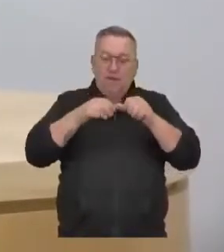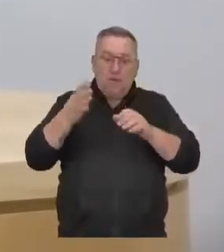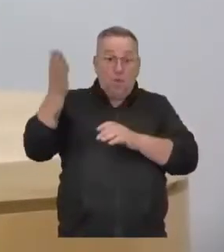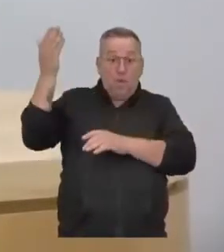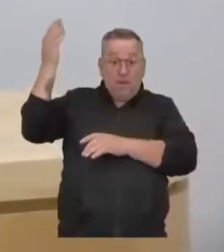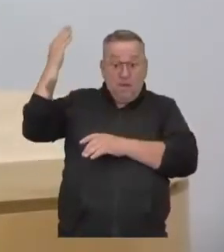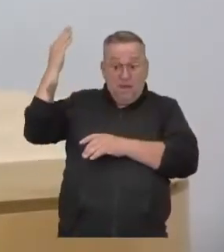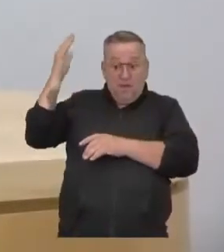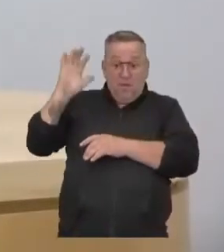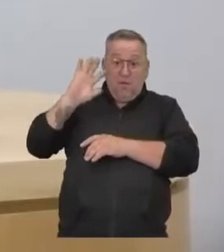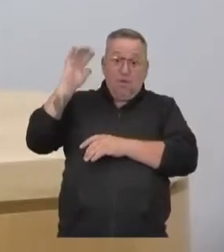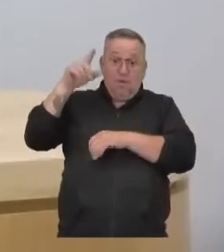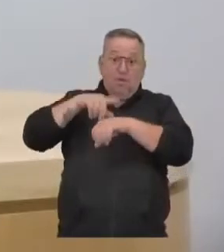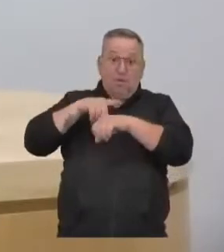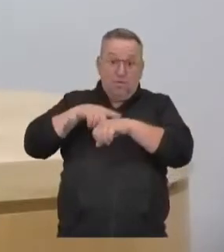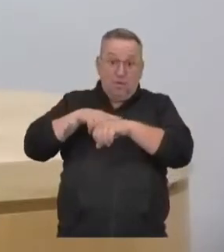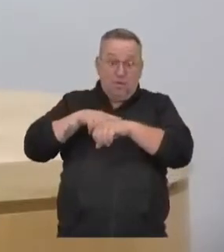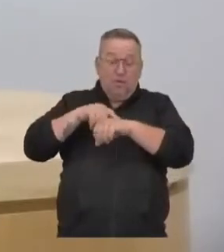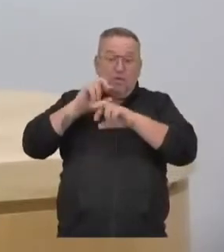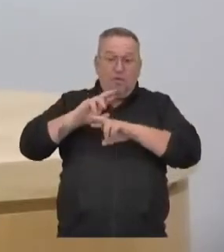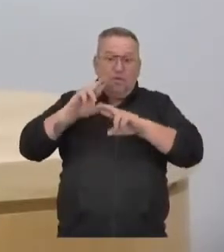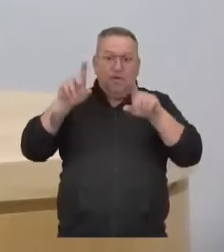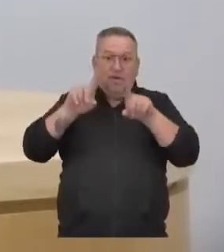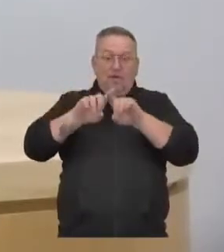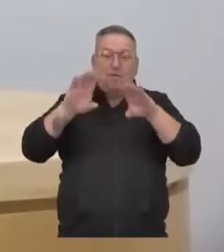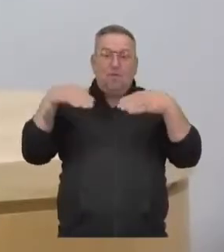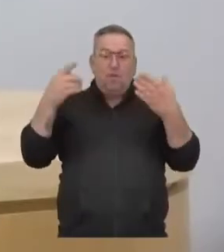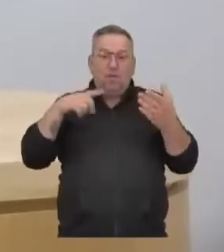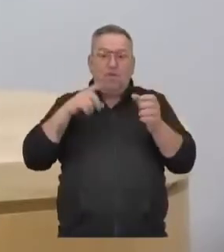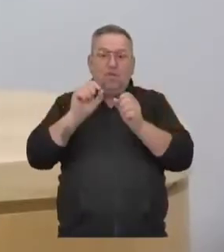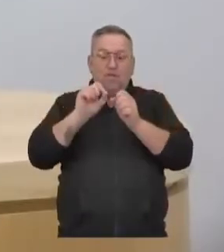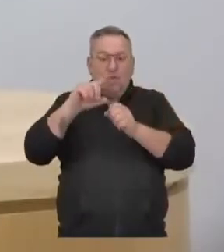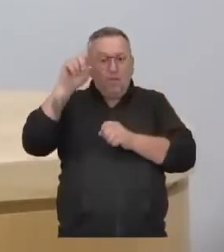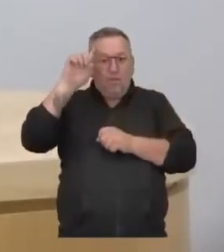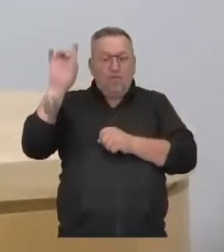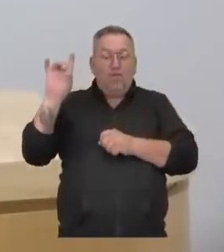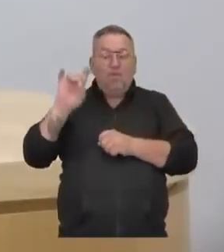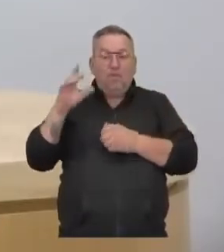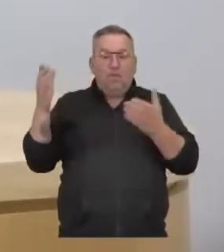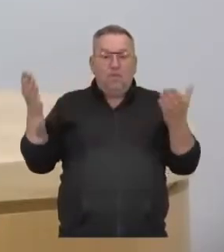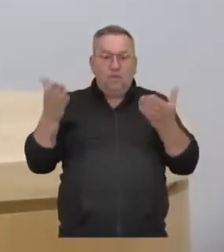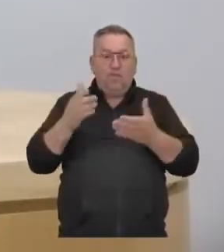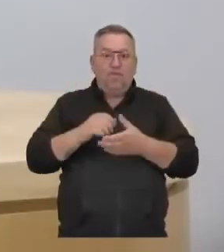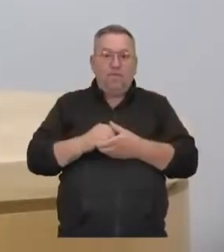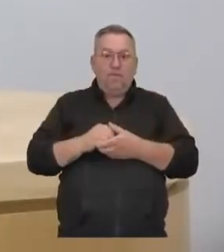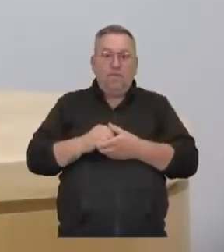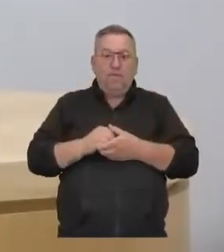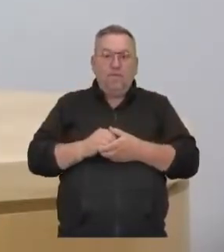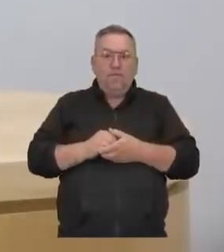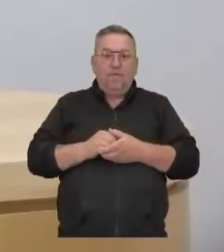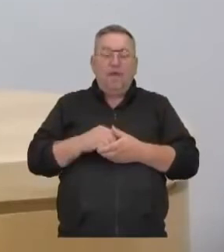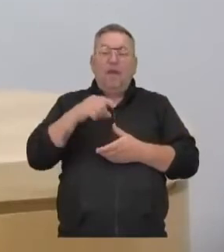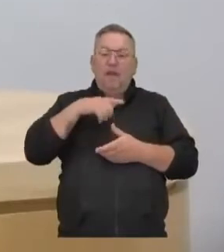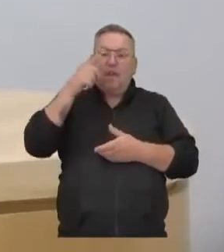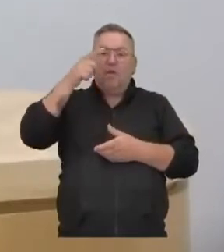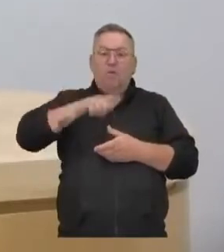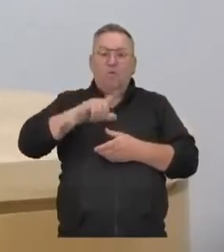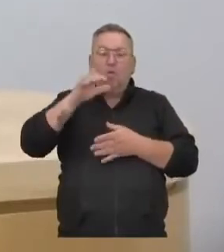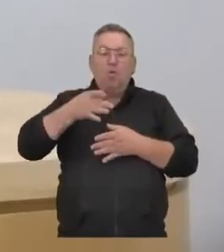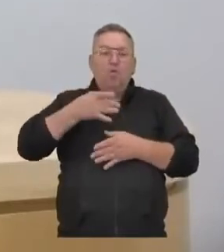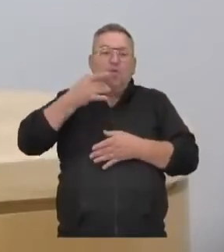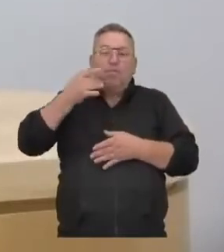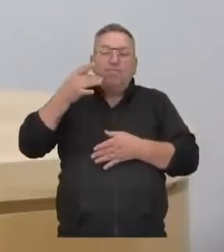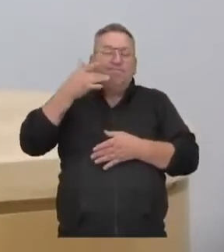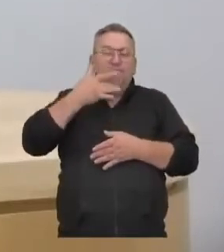atrás aconteceu num outro momento, e quando a gente passa isso para o dia de hoje, a gente percebe que ele tem um outro sabor, vamos